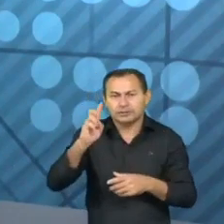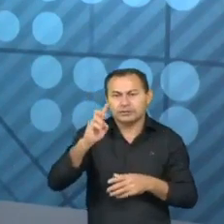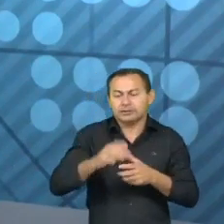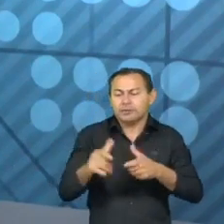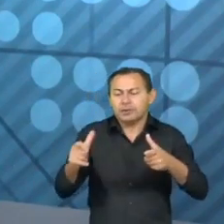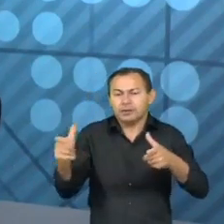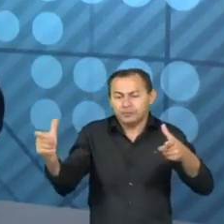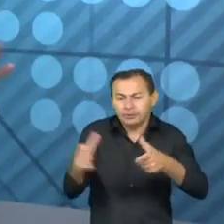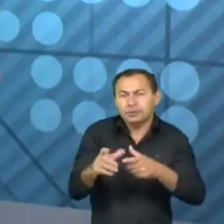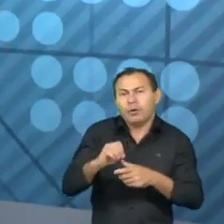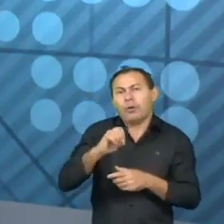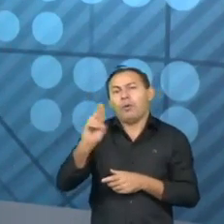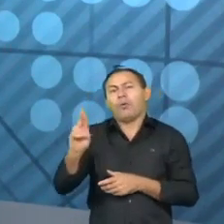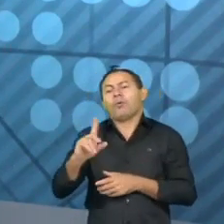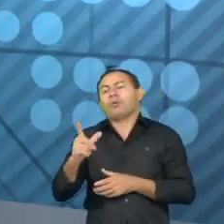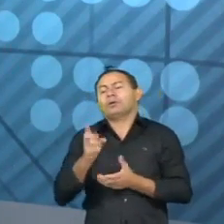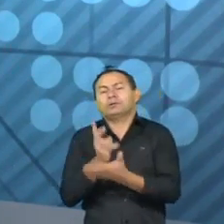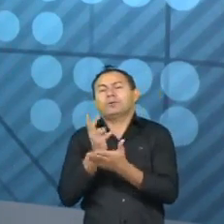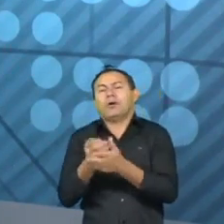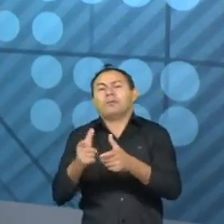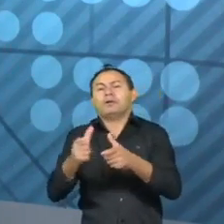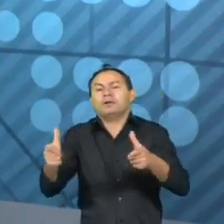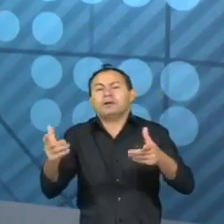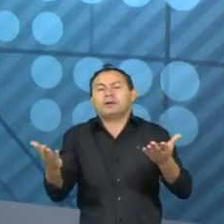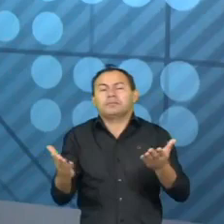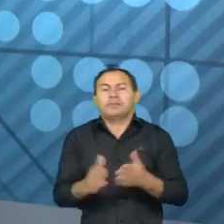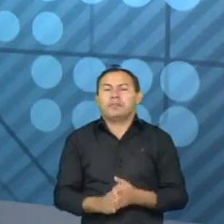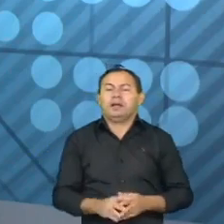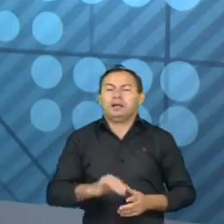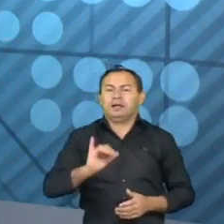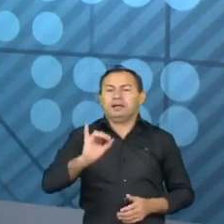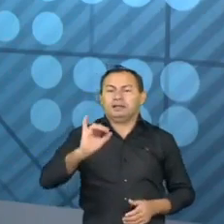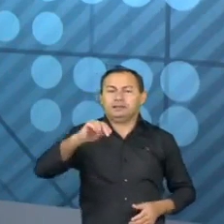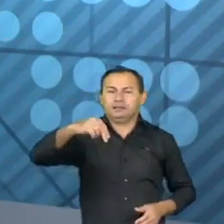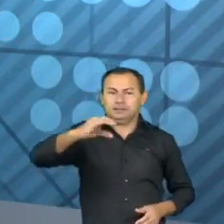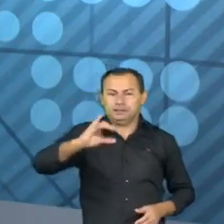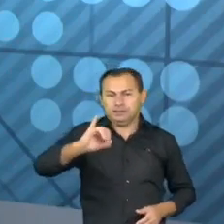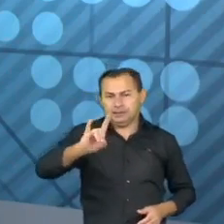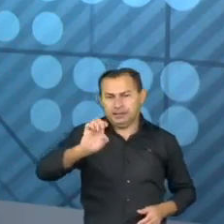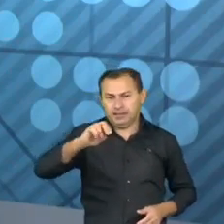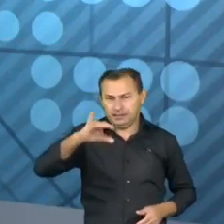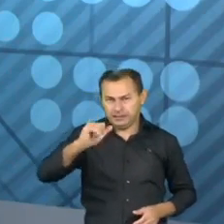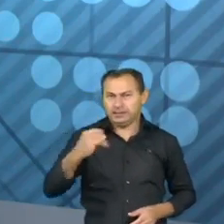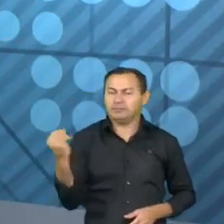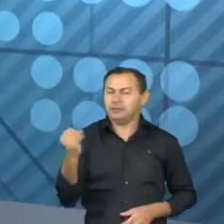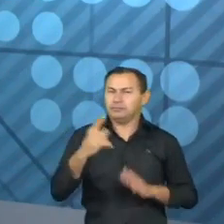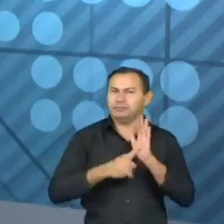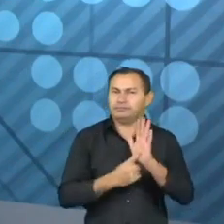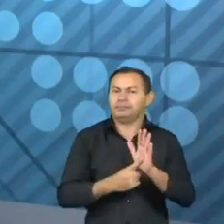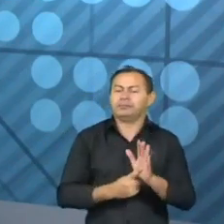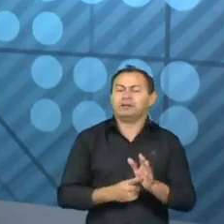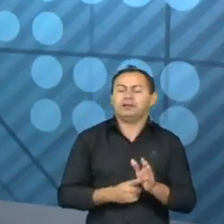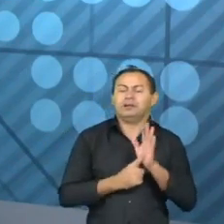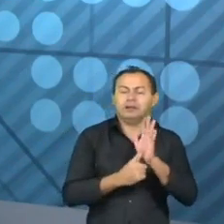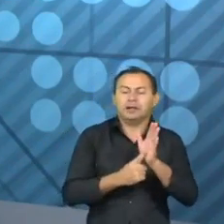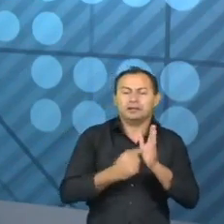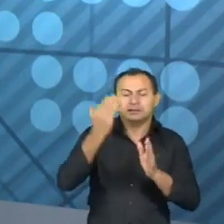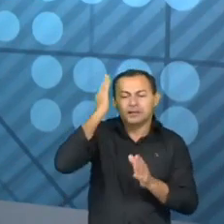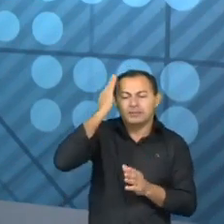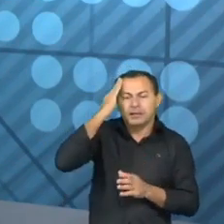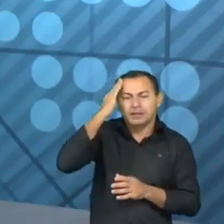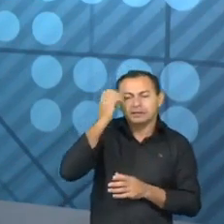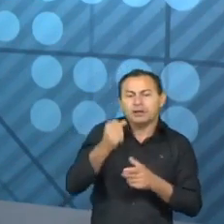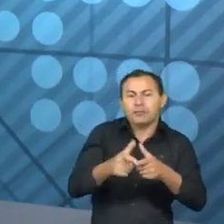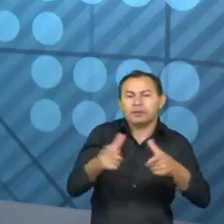doença, ou não. Então, a incidência ela é importante para isso. Ela traz noção de intensidade da